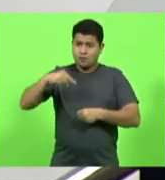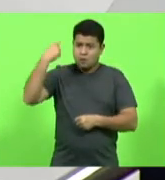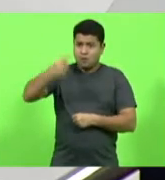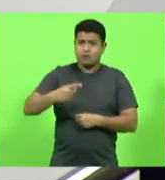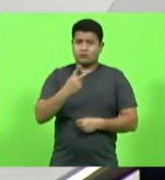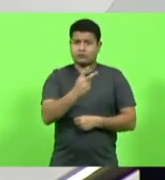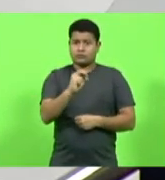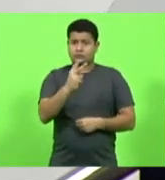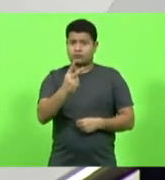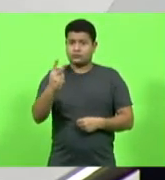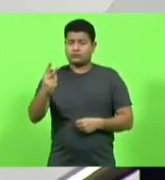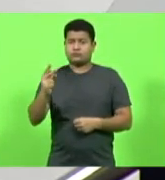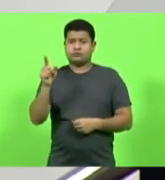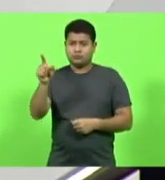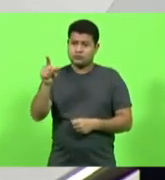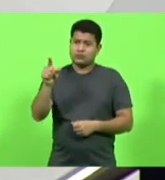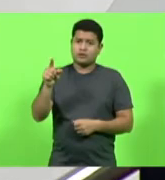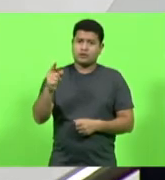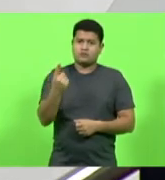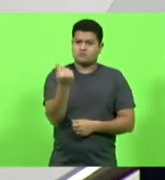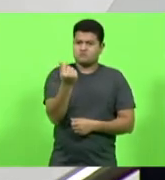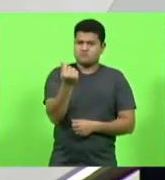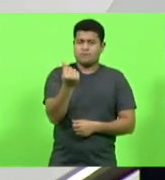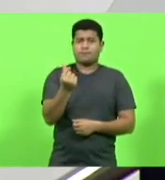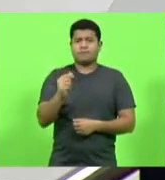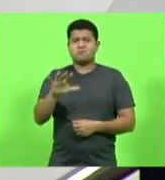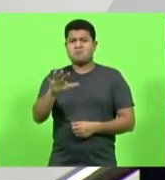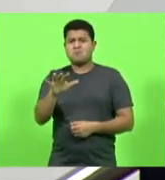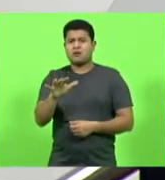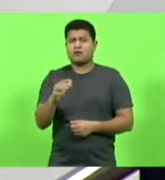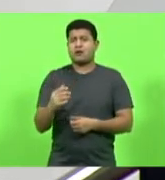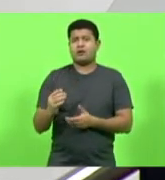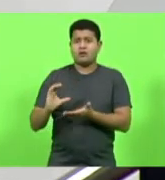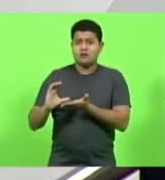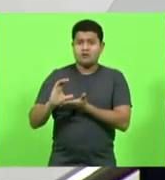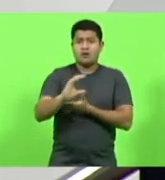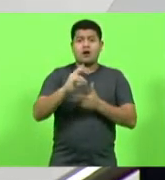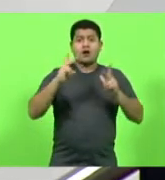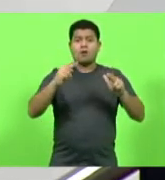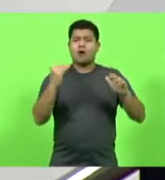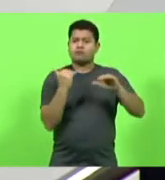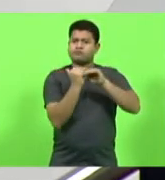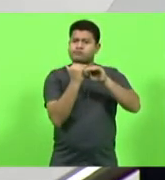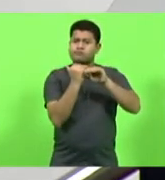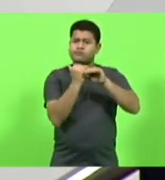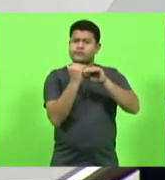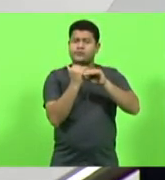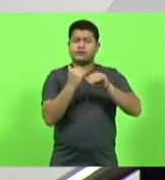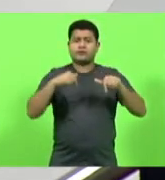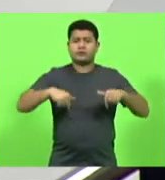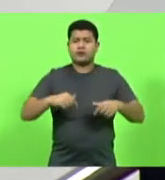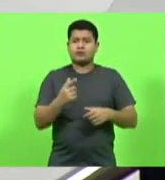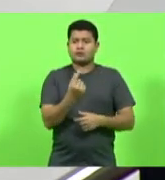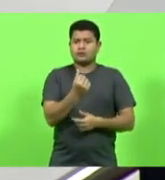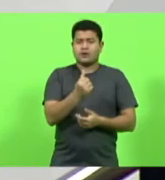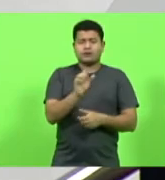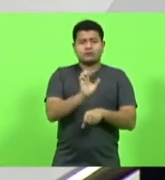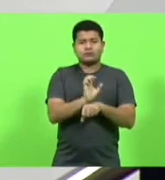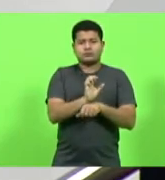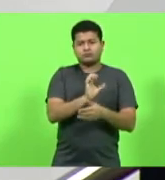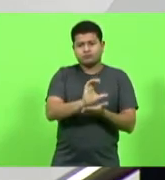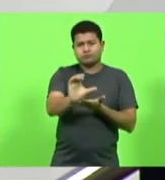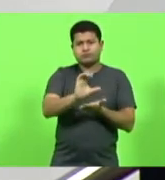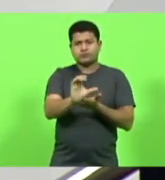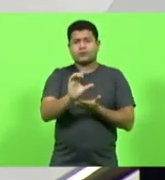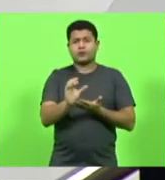o senhor bote, no mínimo, o dinheiro que Santa Catarina está colocando agora para poder as obras